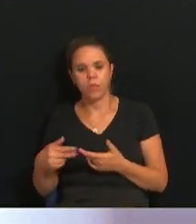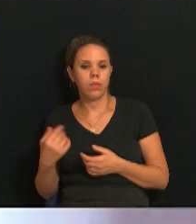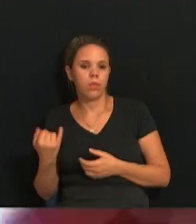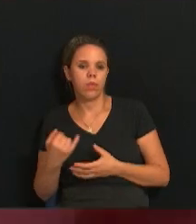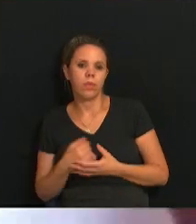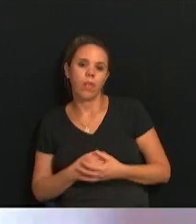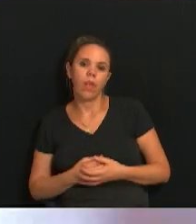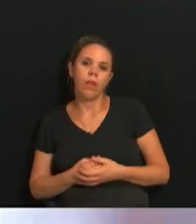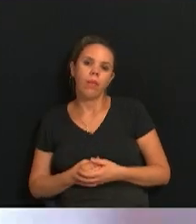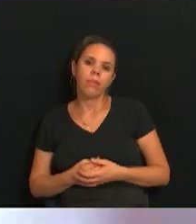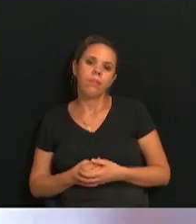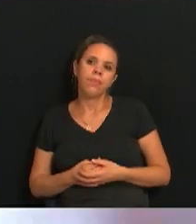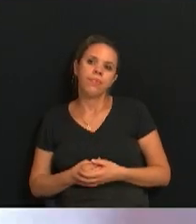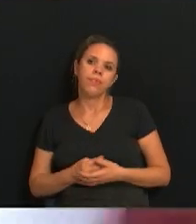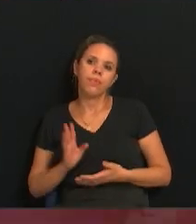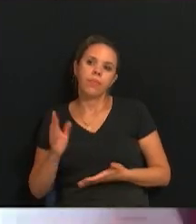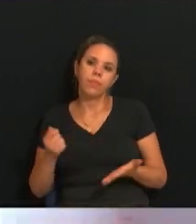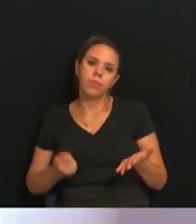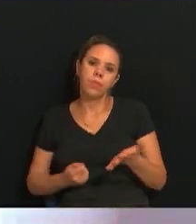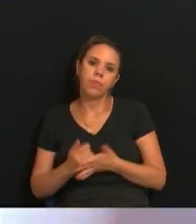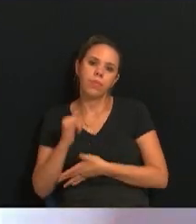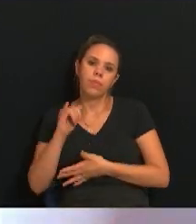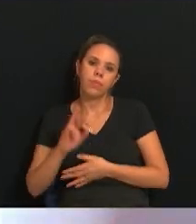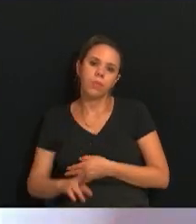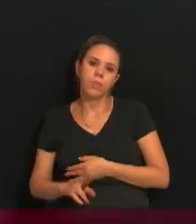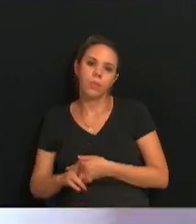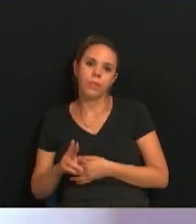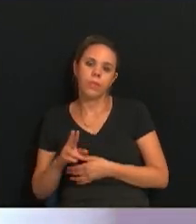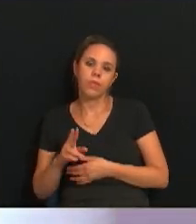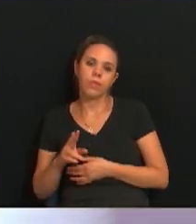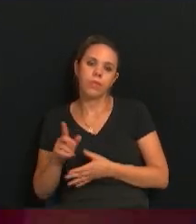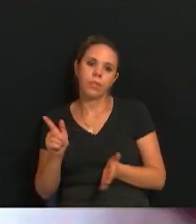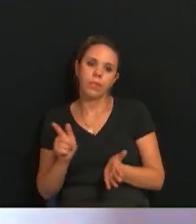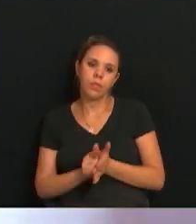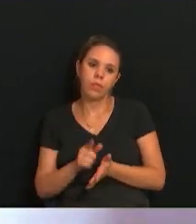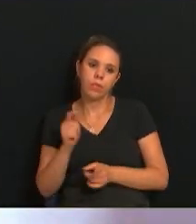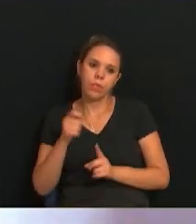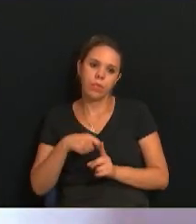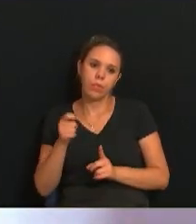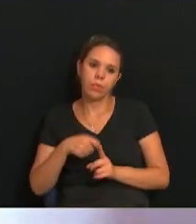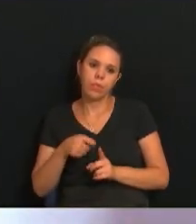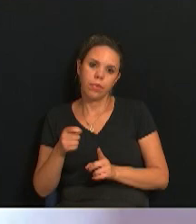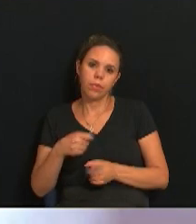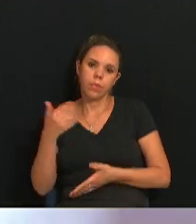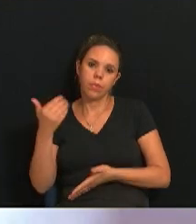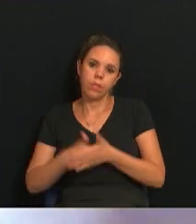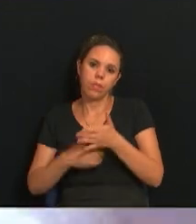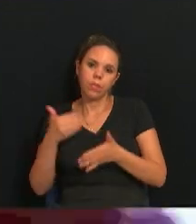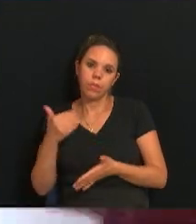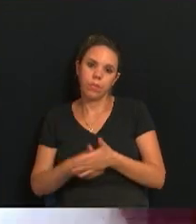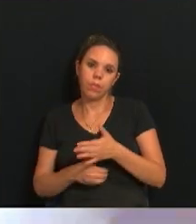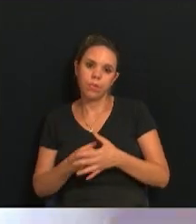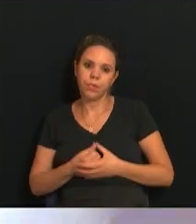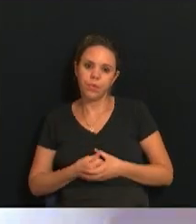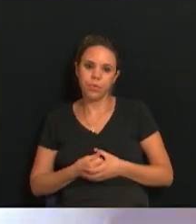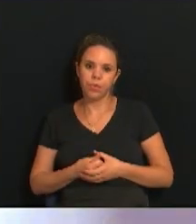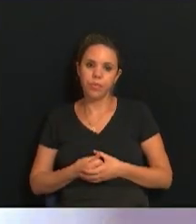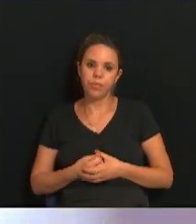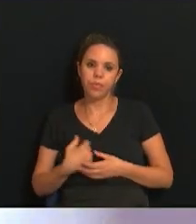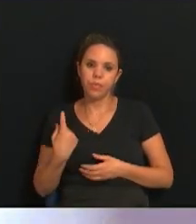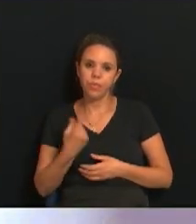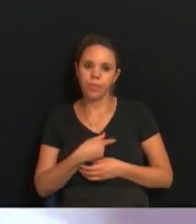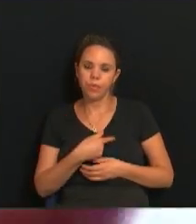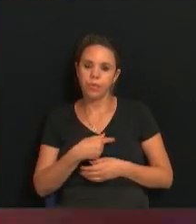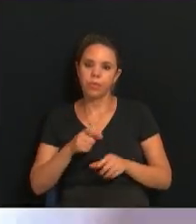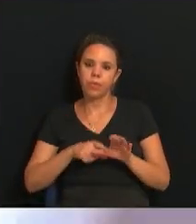importante. Nós já pagamos o imposto na nossa folha, todo mês vem descontado, né? Quando nós somos